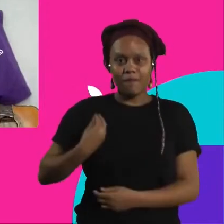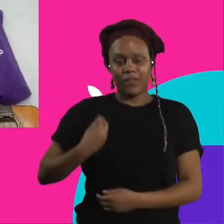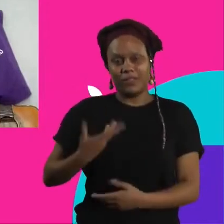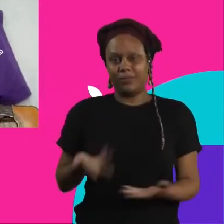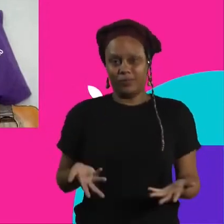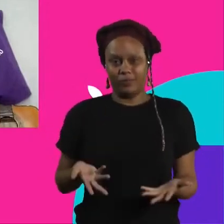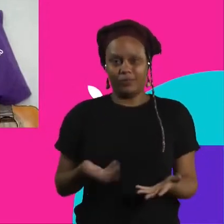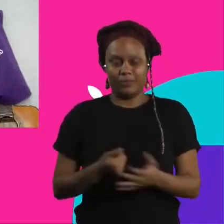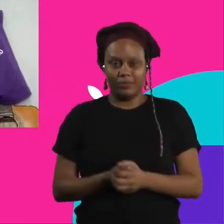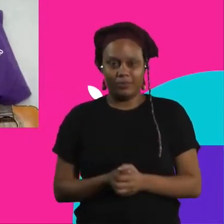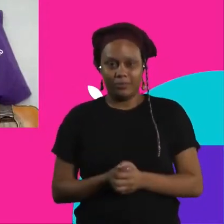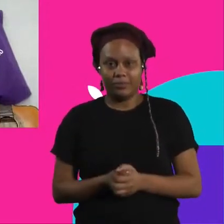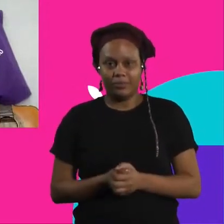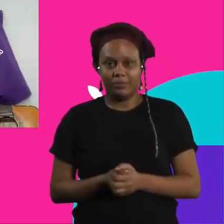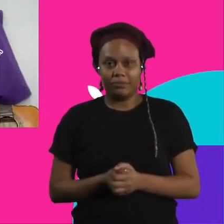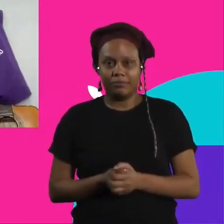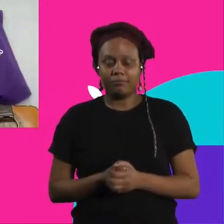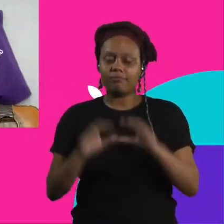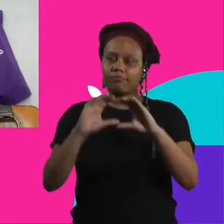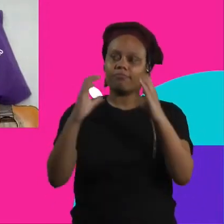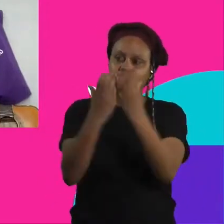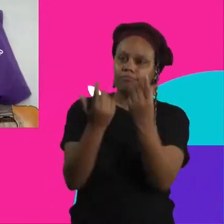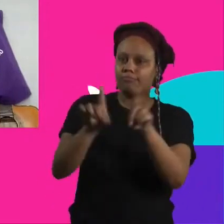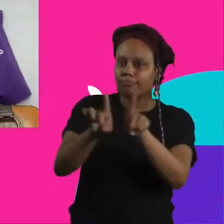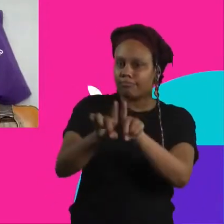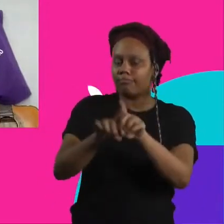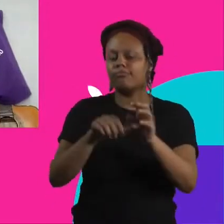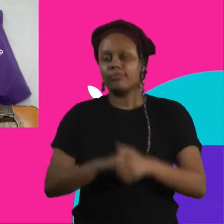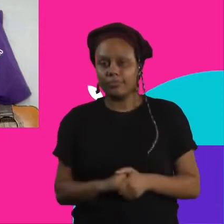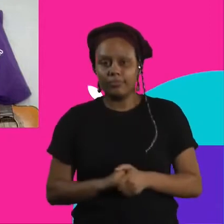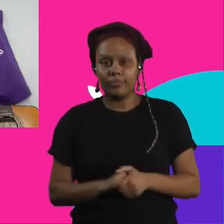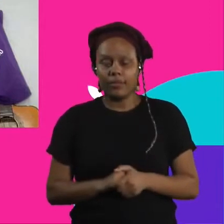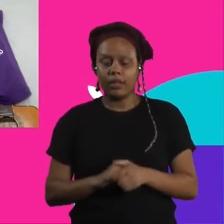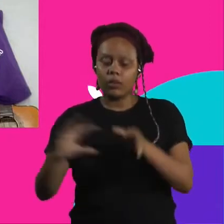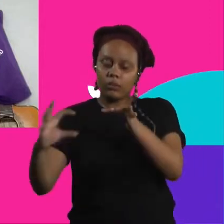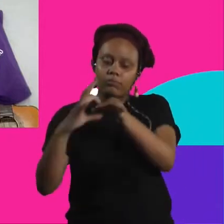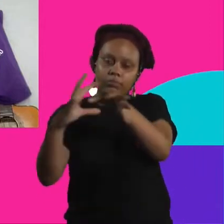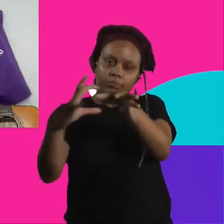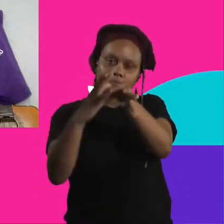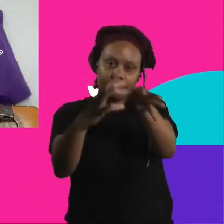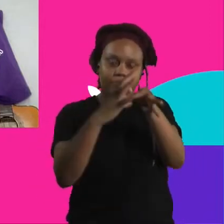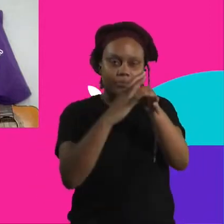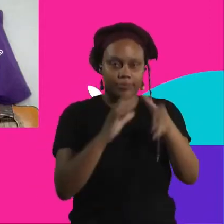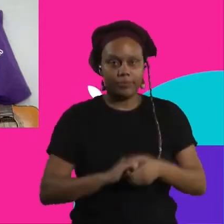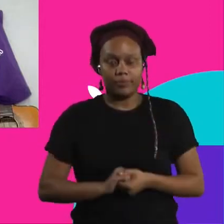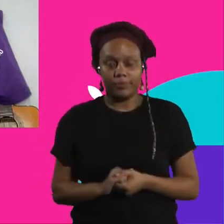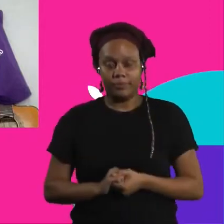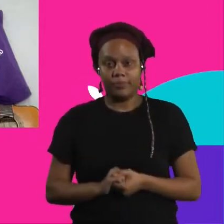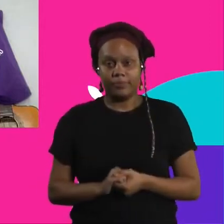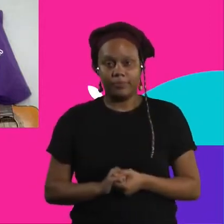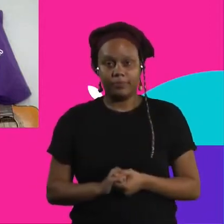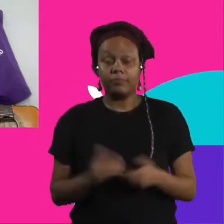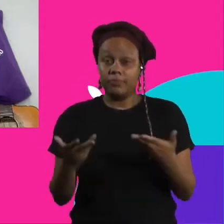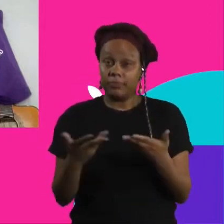né, nossas comunidades, enfim, está tudo interligado. E agora, se a